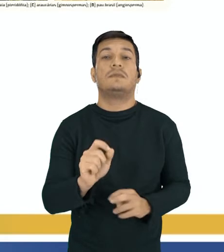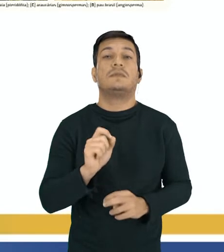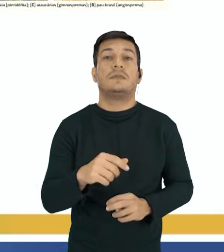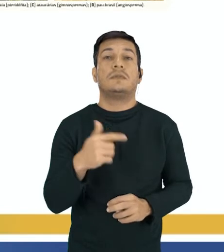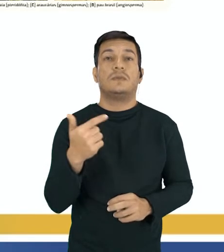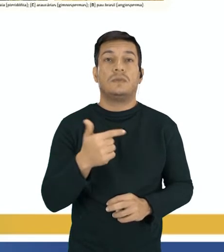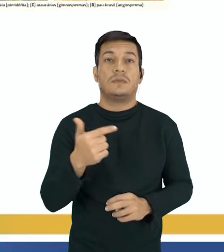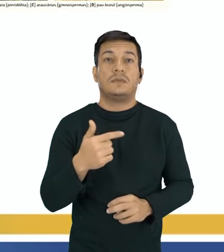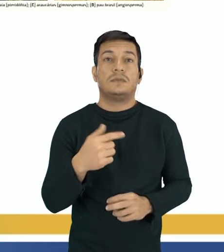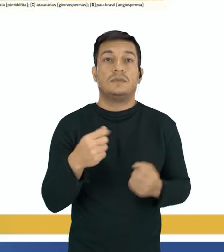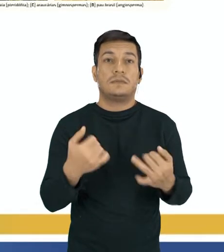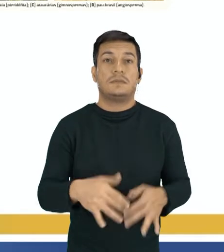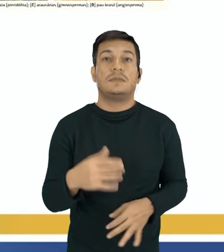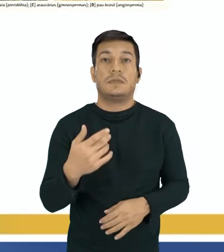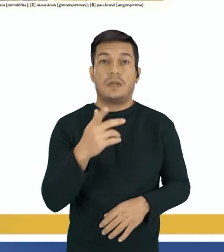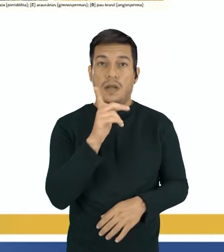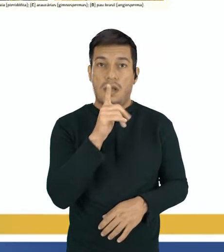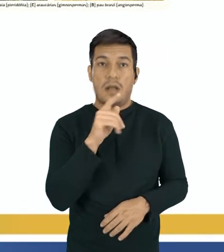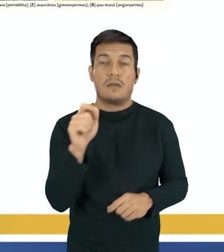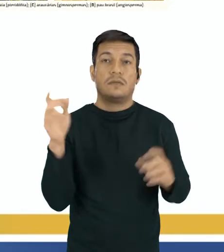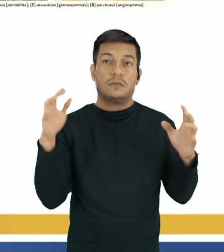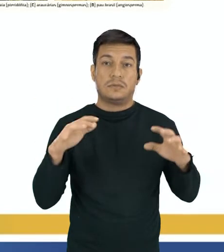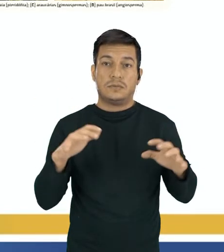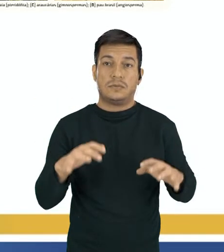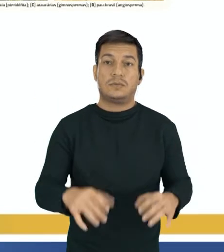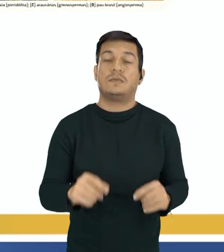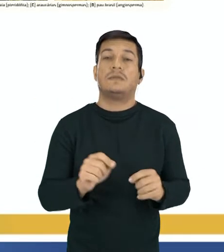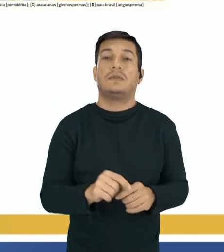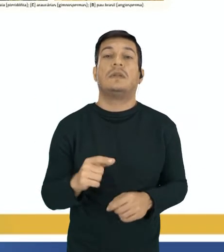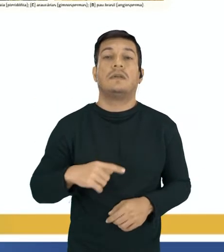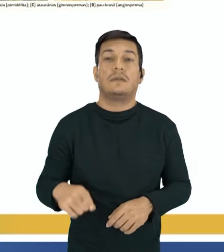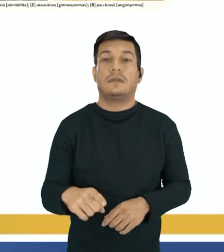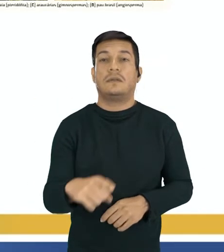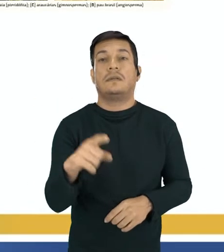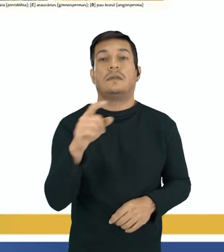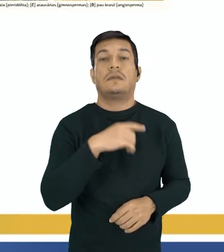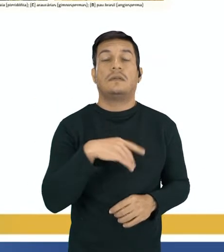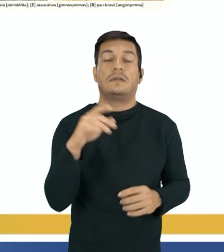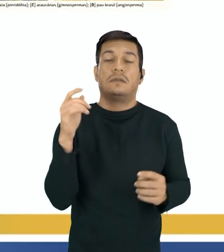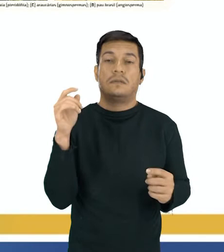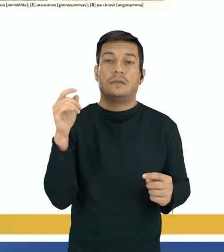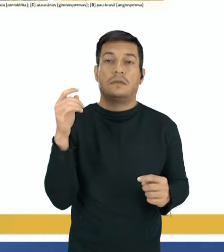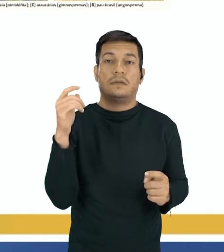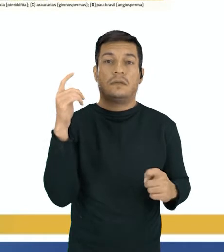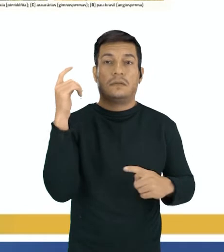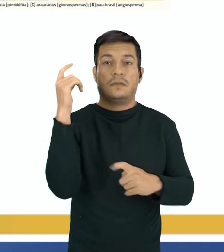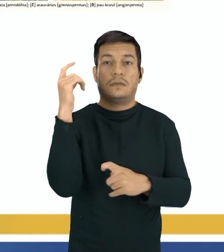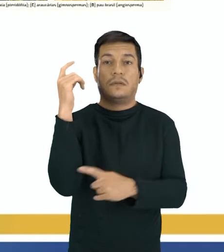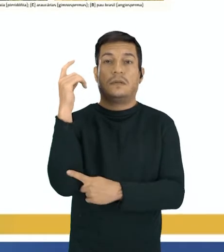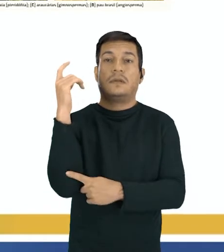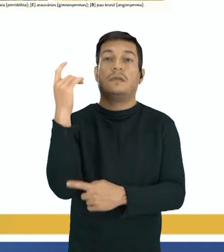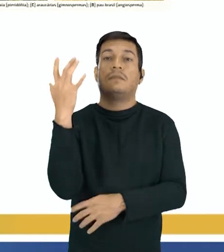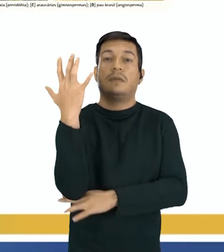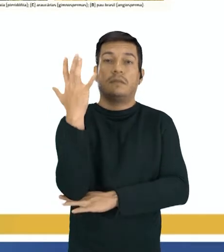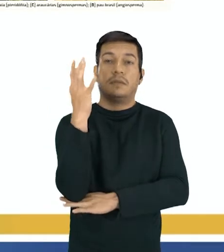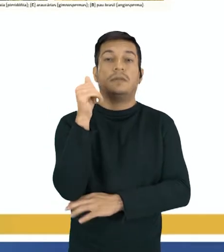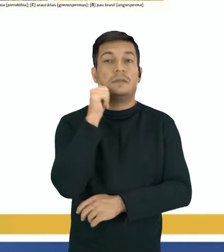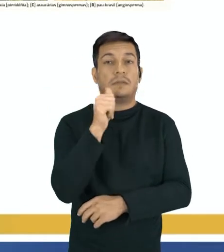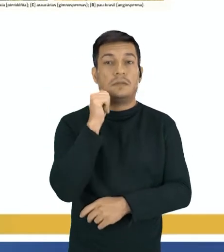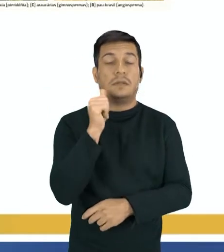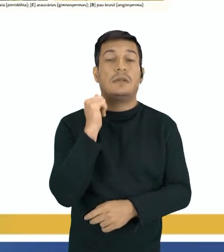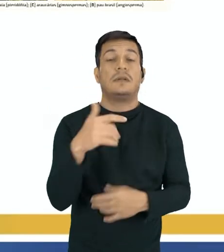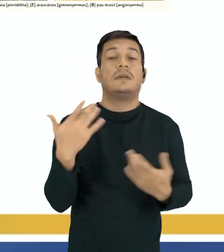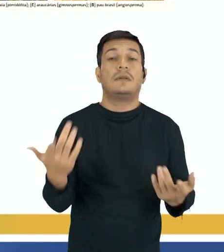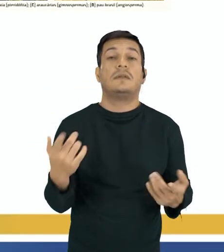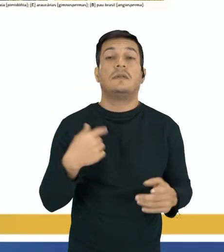ponto 2, está falando isso. A água, geralmente, da chuva transporta gametas masculinos para uma planta feminina. À medida que